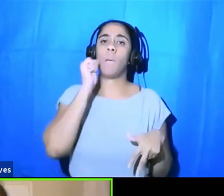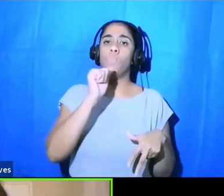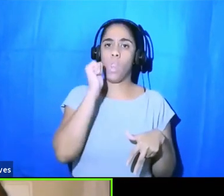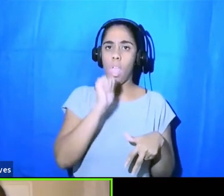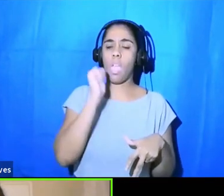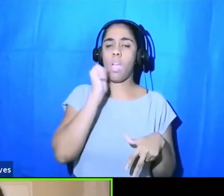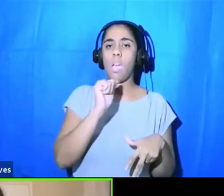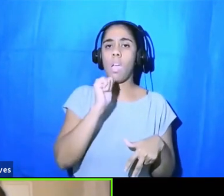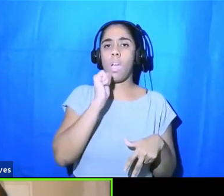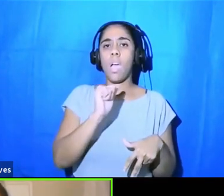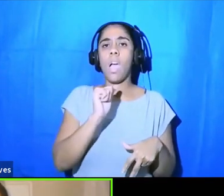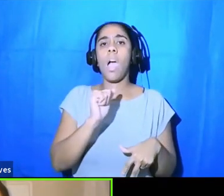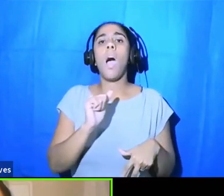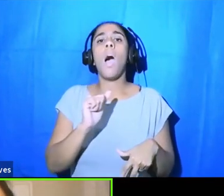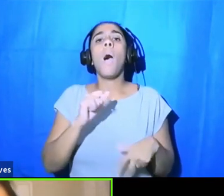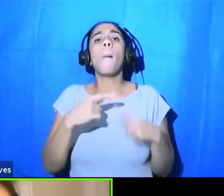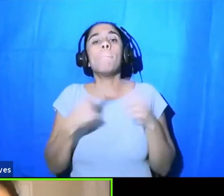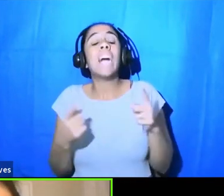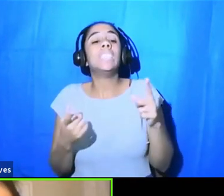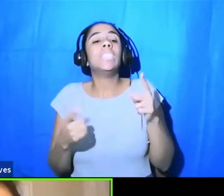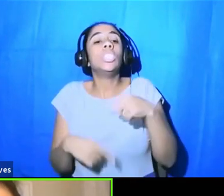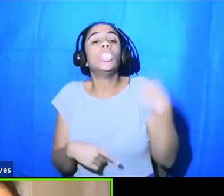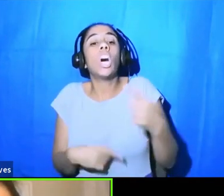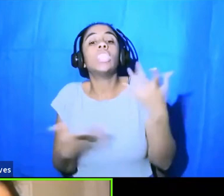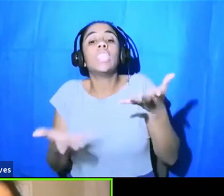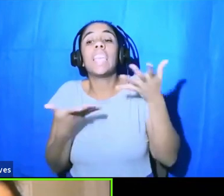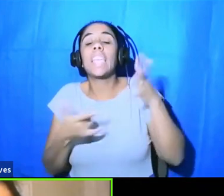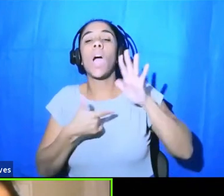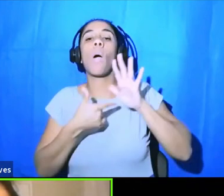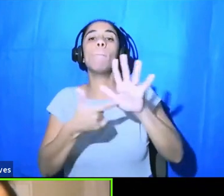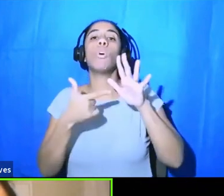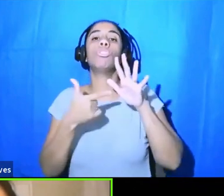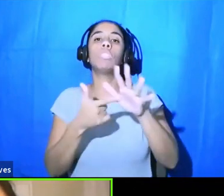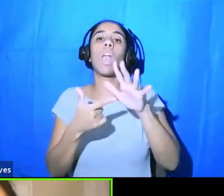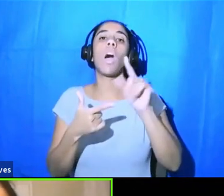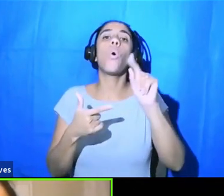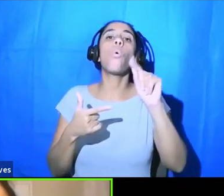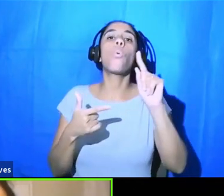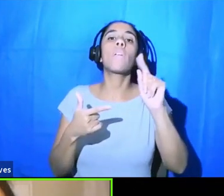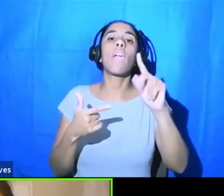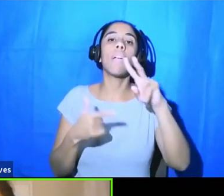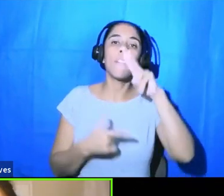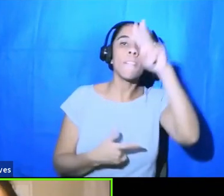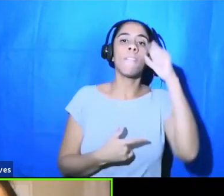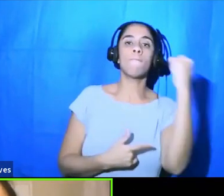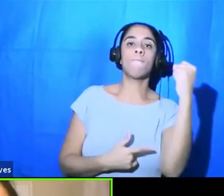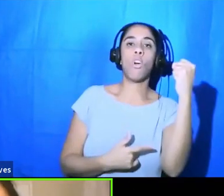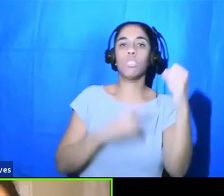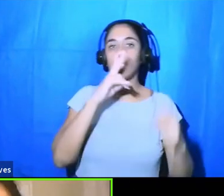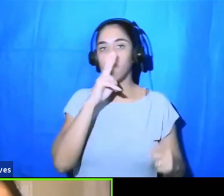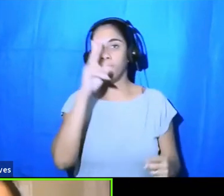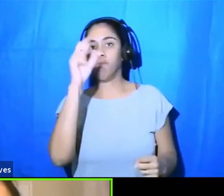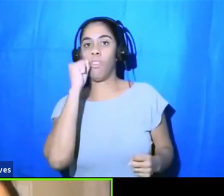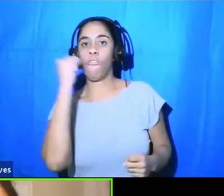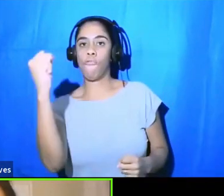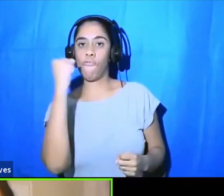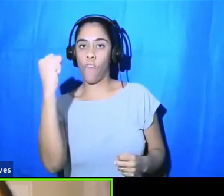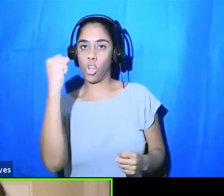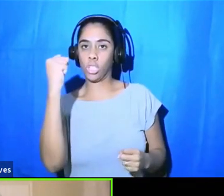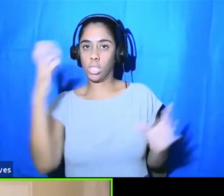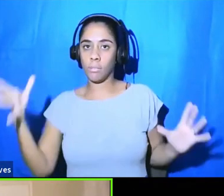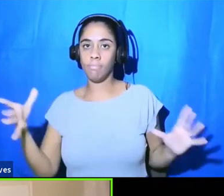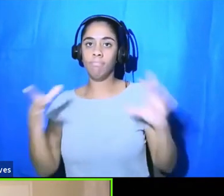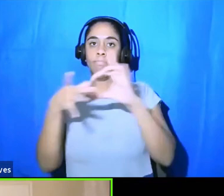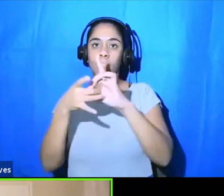fazendo o exercício de construir força social e de levantarse como uma força transformadora e de